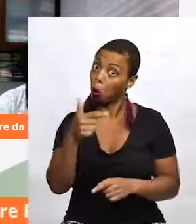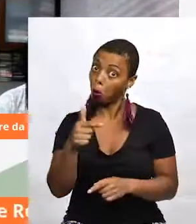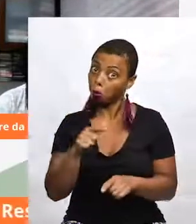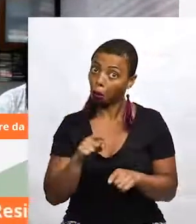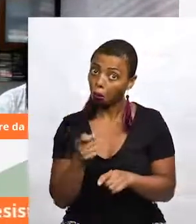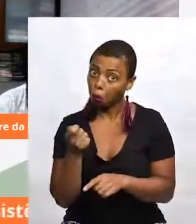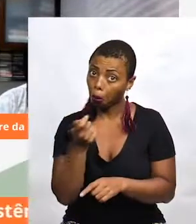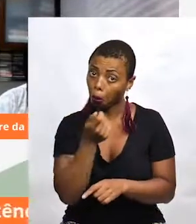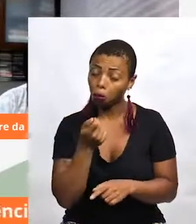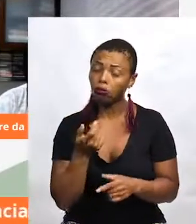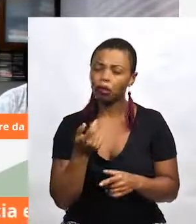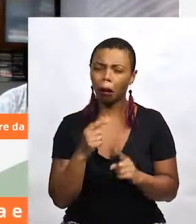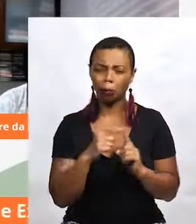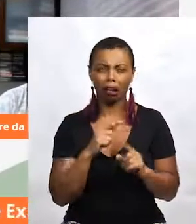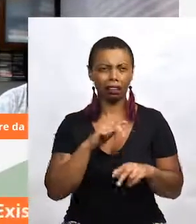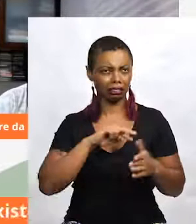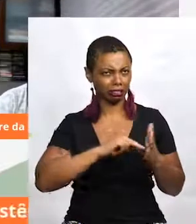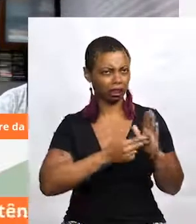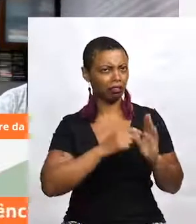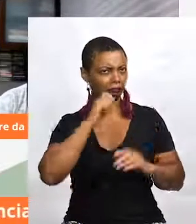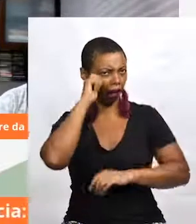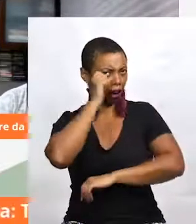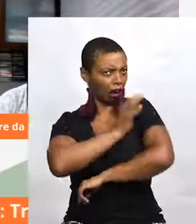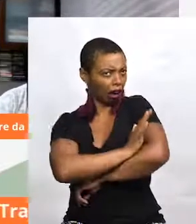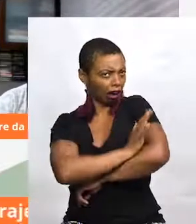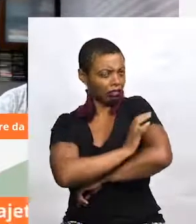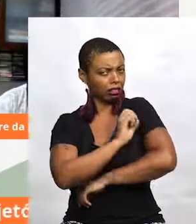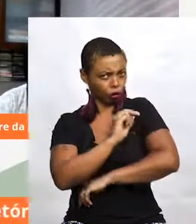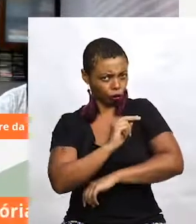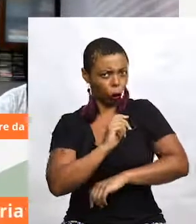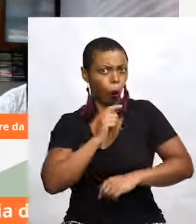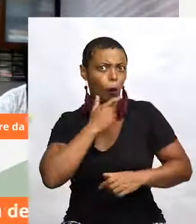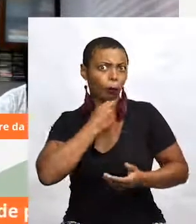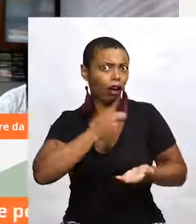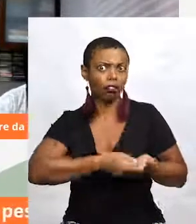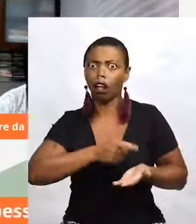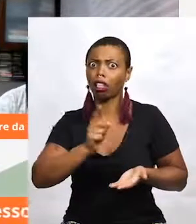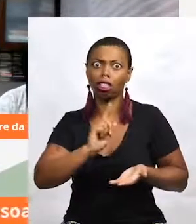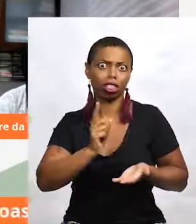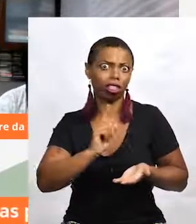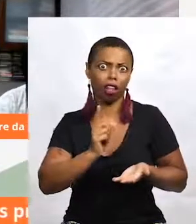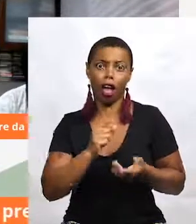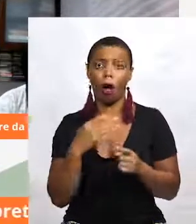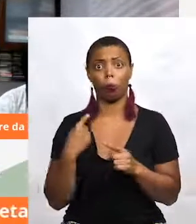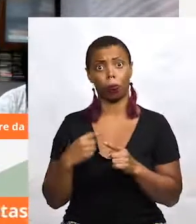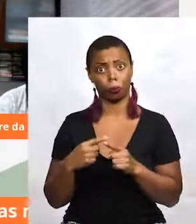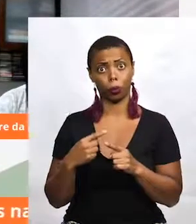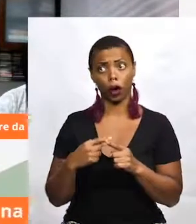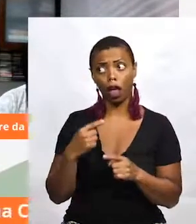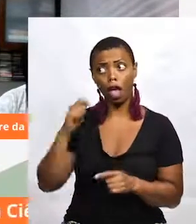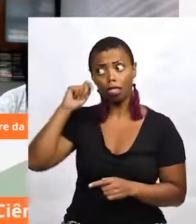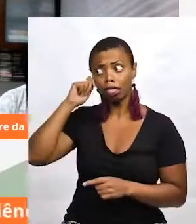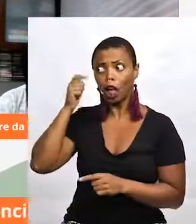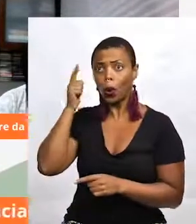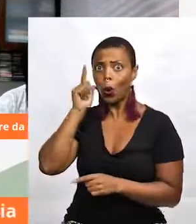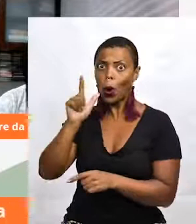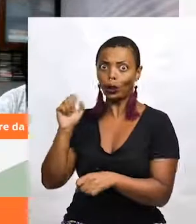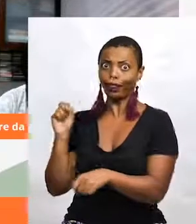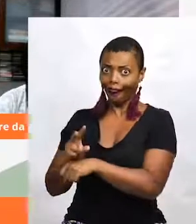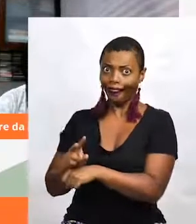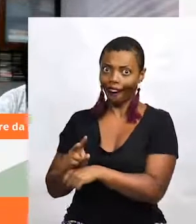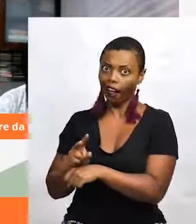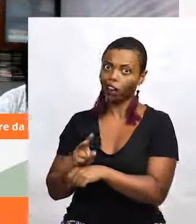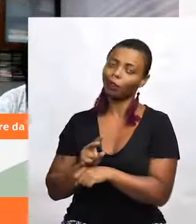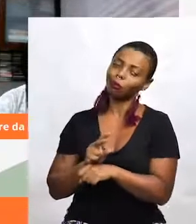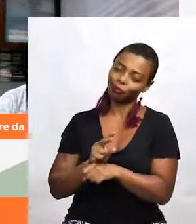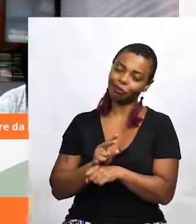é machista ou racista, é porque o negro não é capaz de entrar no Ita. Nós já estamos no